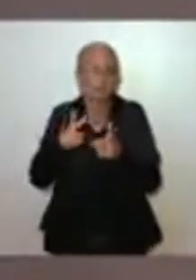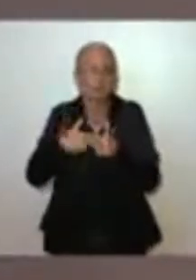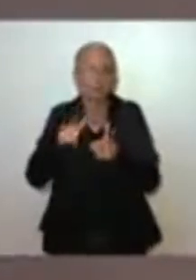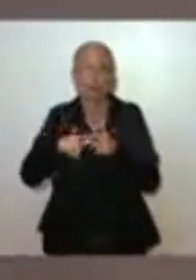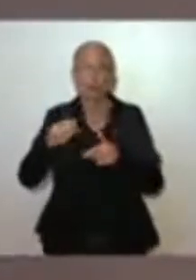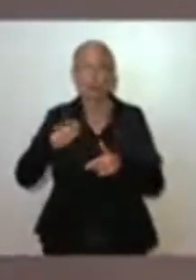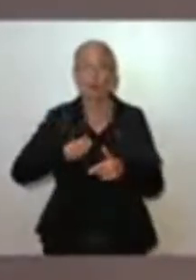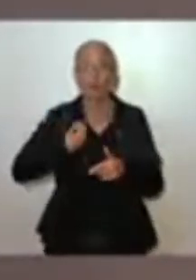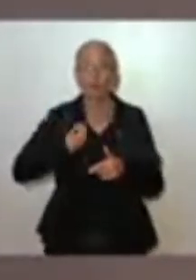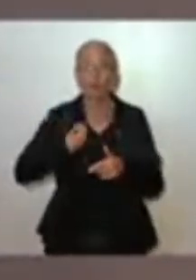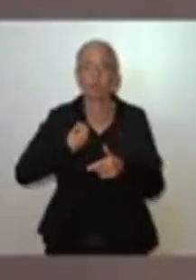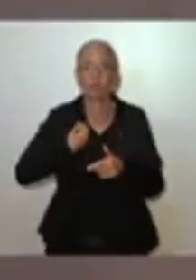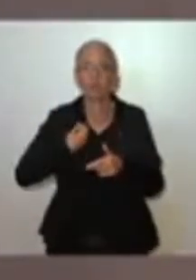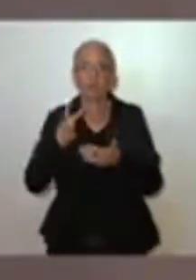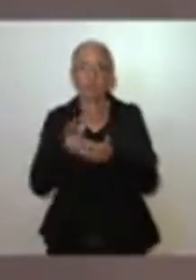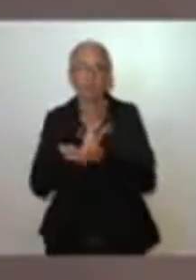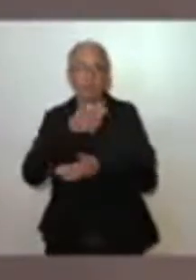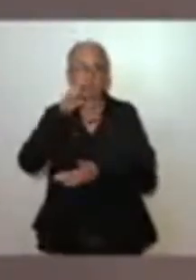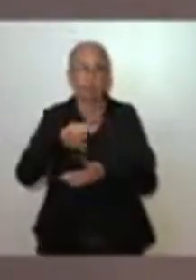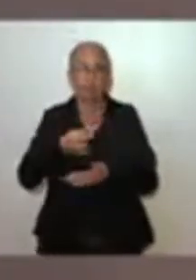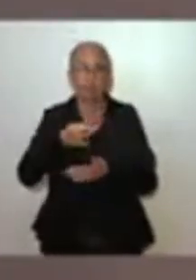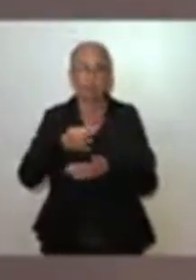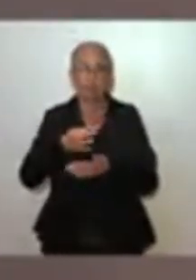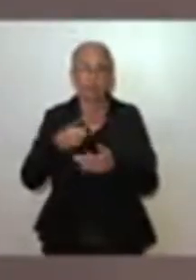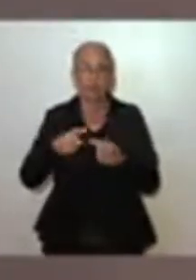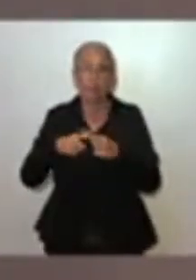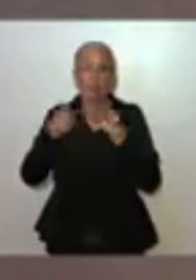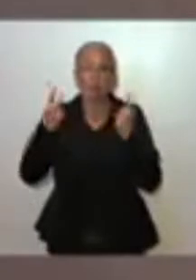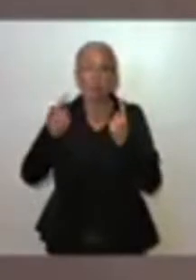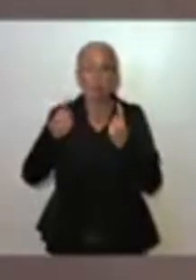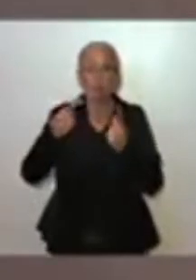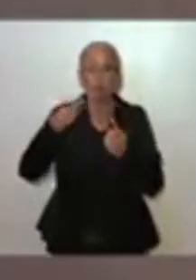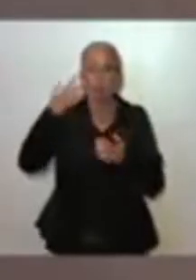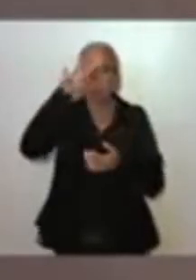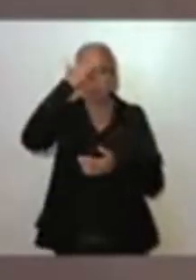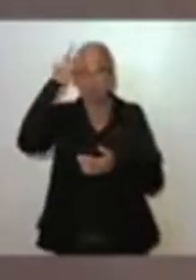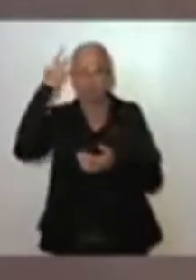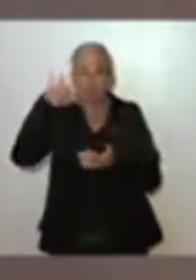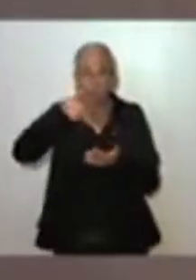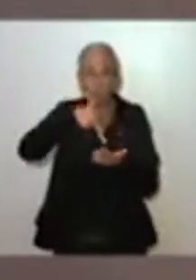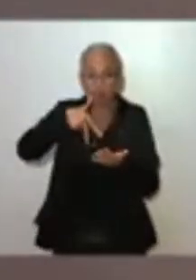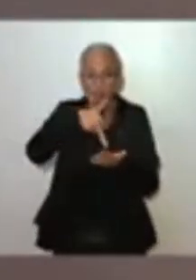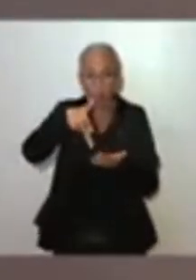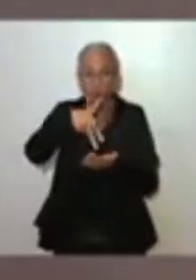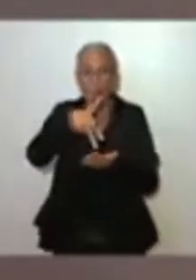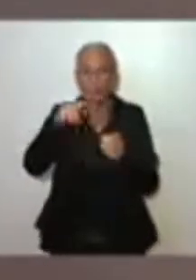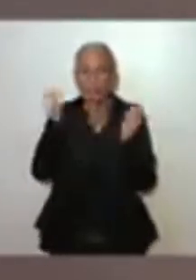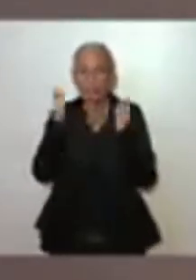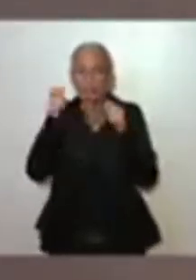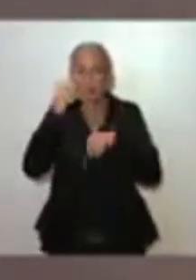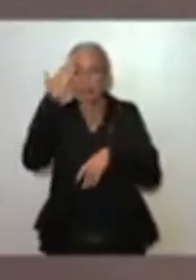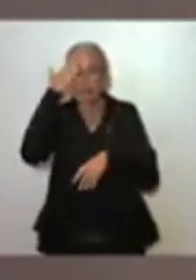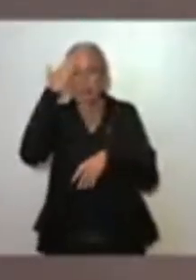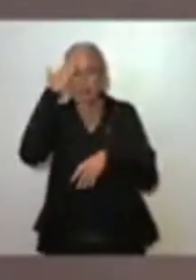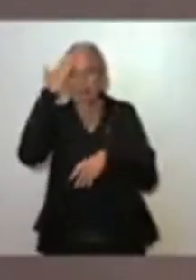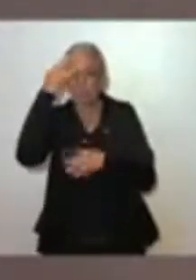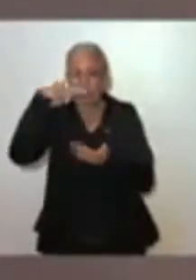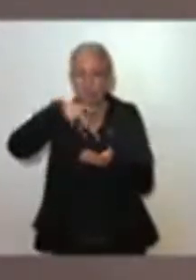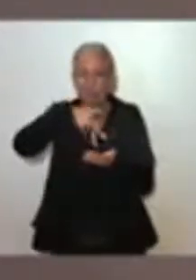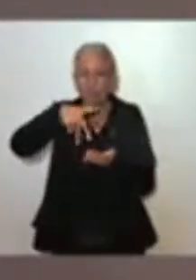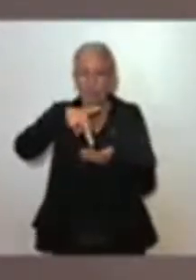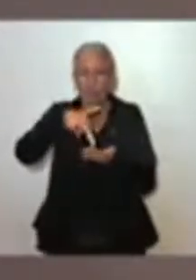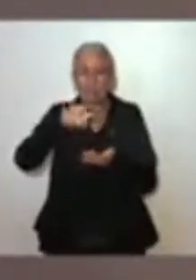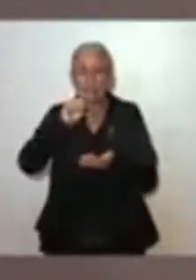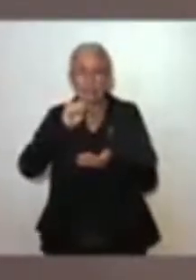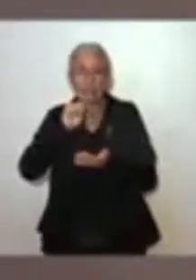a vida é feita de certas de Ilusões mas o Equilibrista ele tem que saber que tá as equilibrada porque se ele achar que